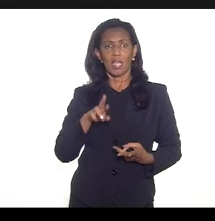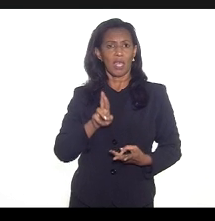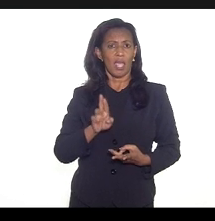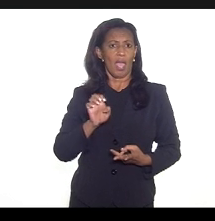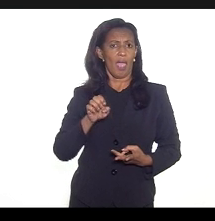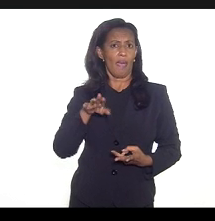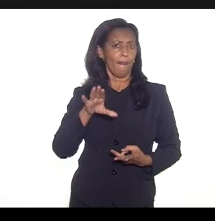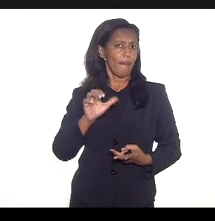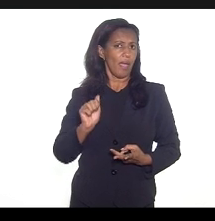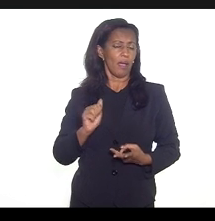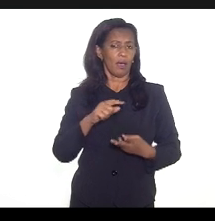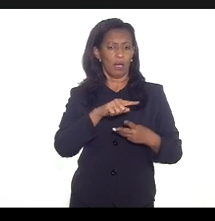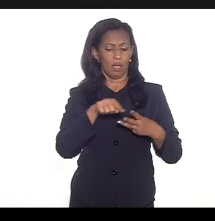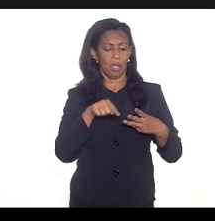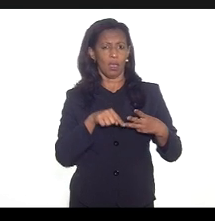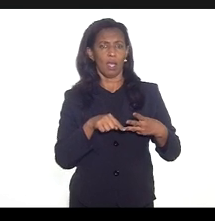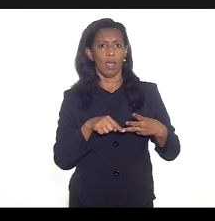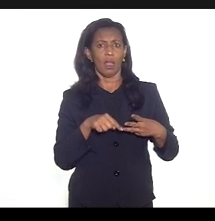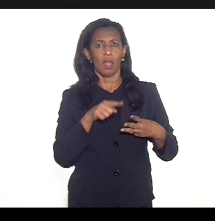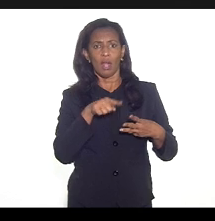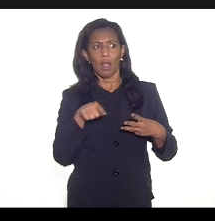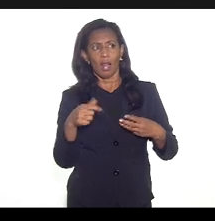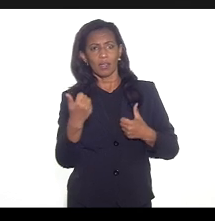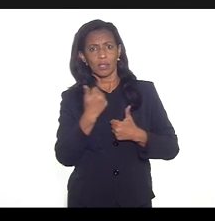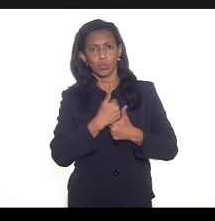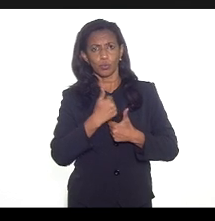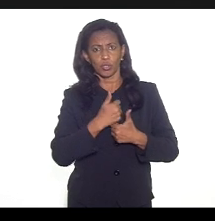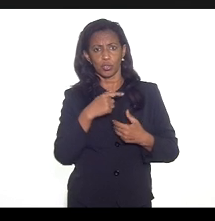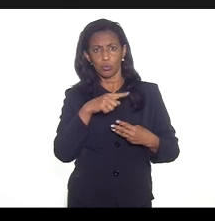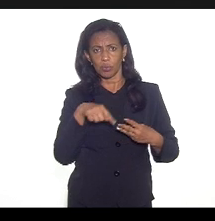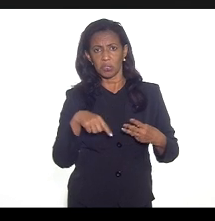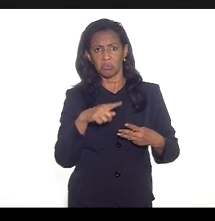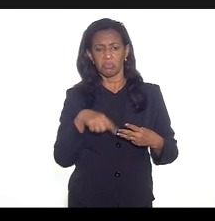está substituindo alguma dessas?